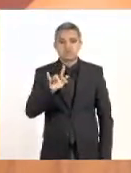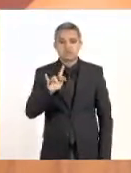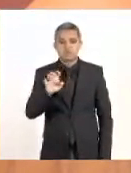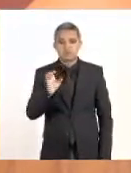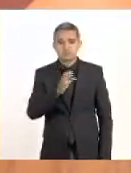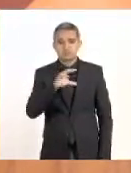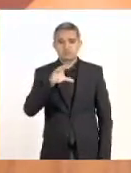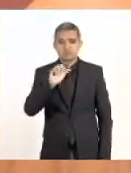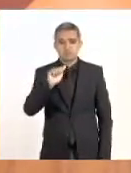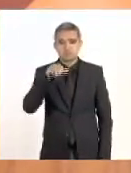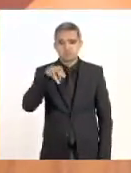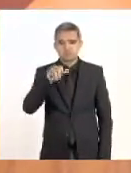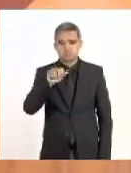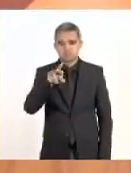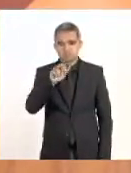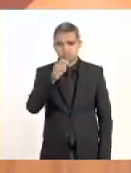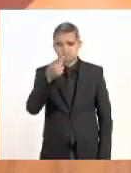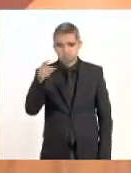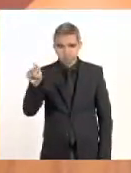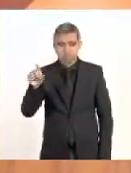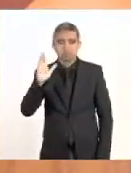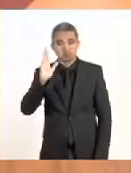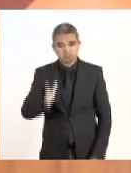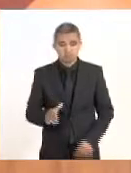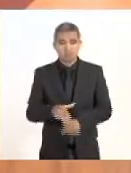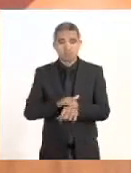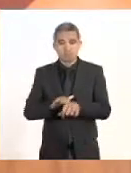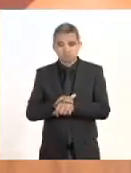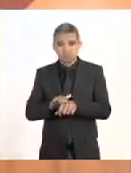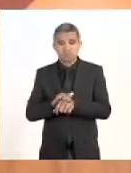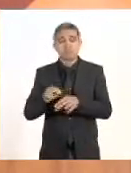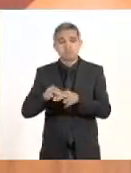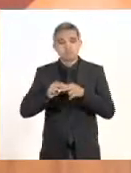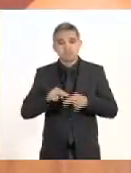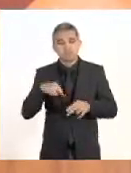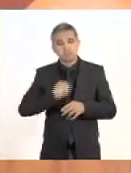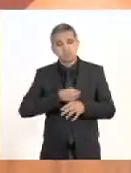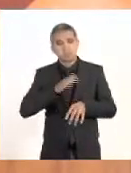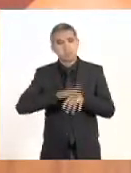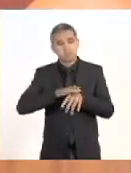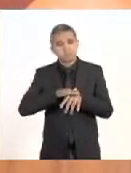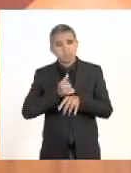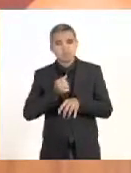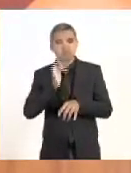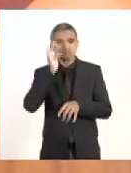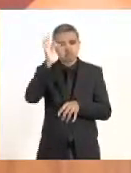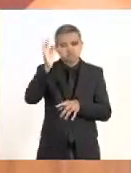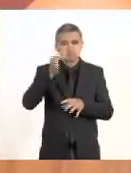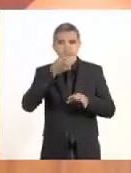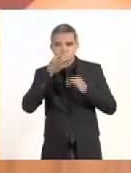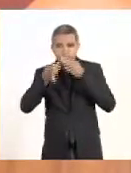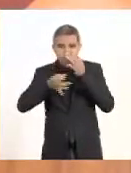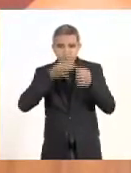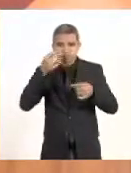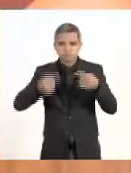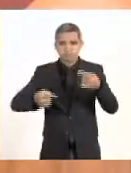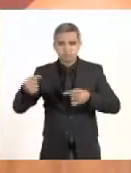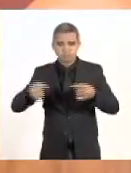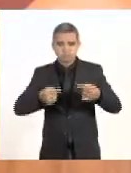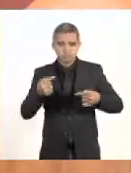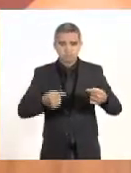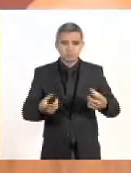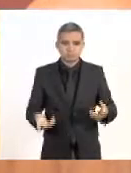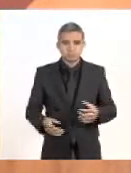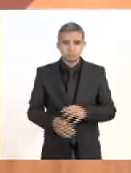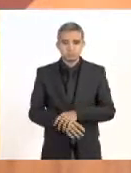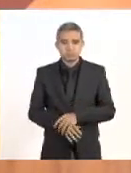reunião, nesta convocação, para que, de fato, nós possamos ampliar essa discussão. Mas também vou falar, senhor presidente, eu sei que o tempo encerrou, mas vou